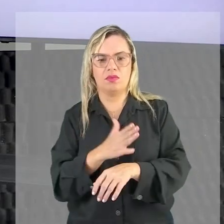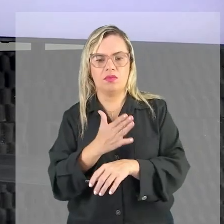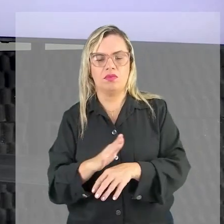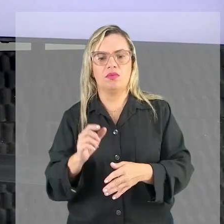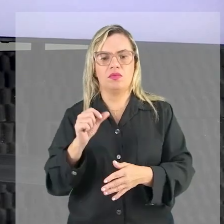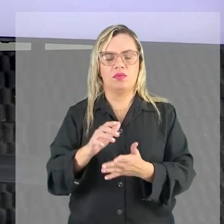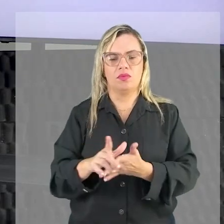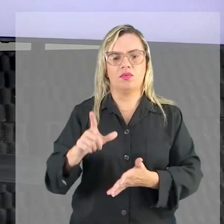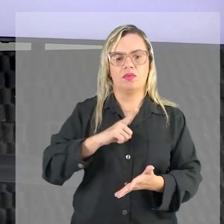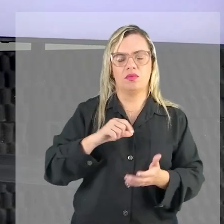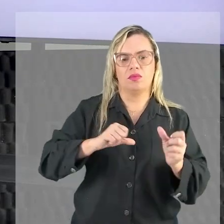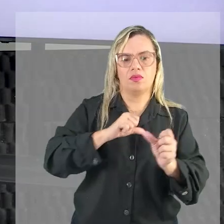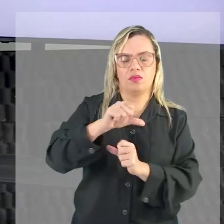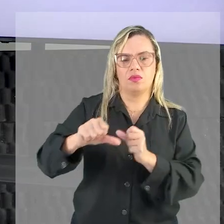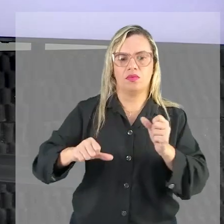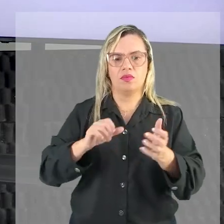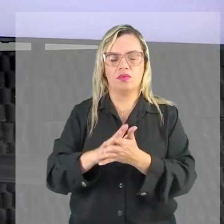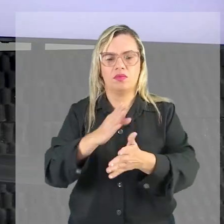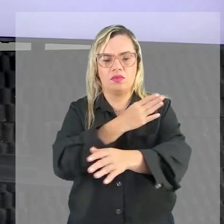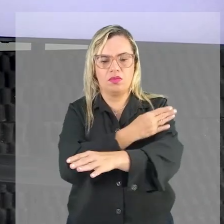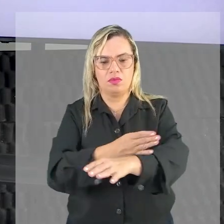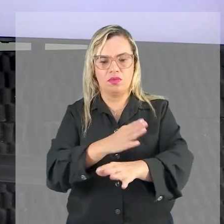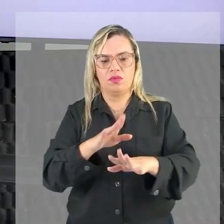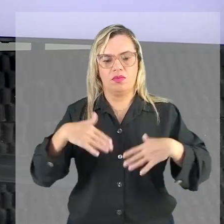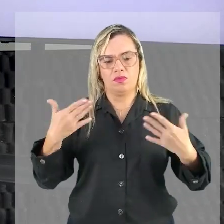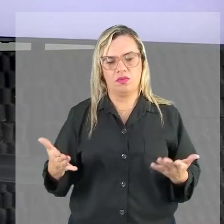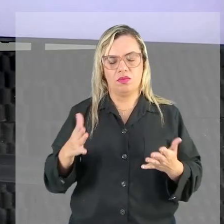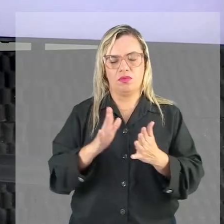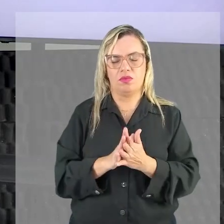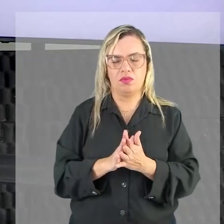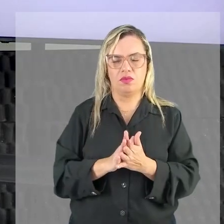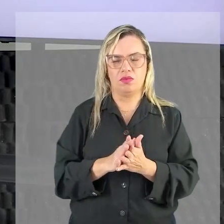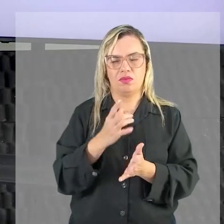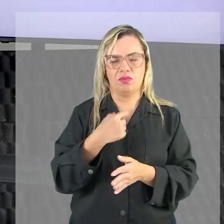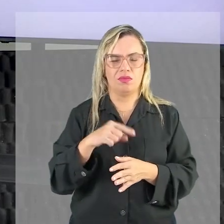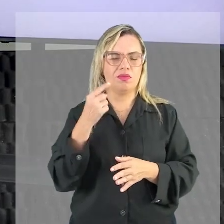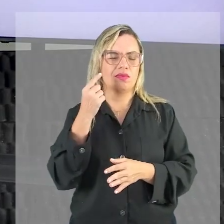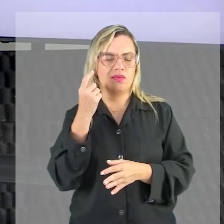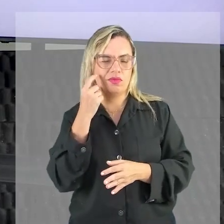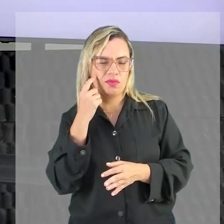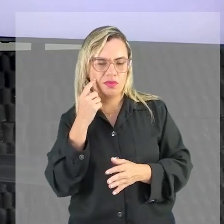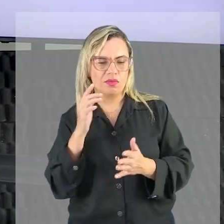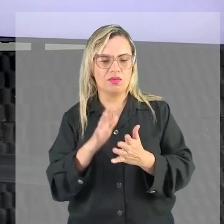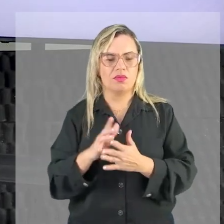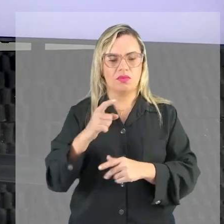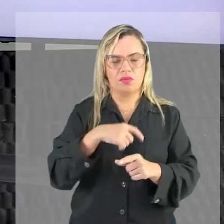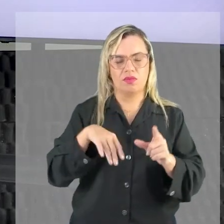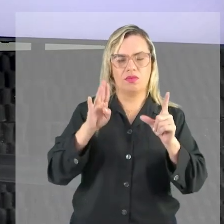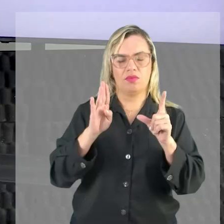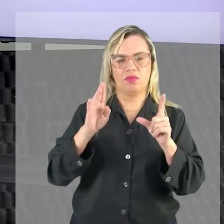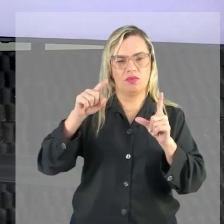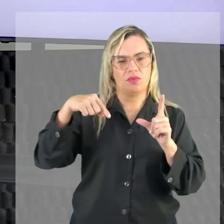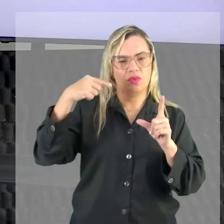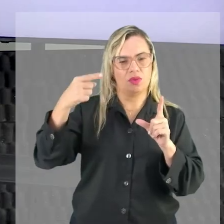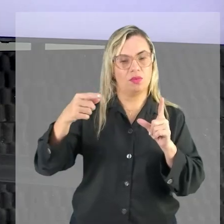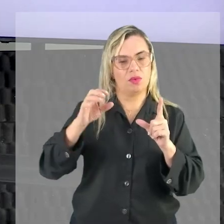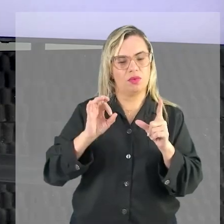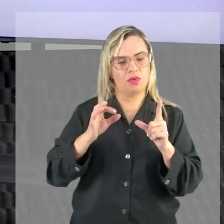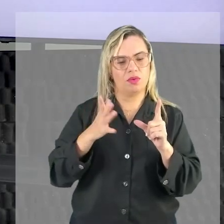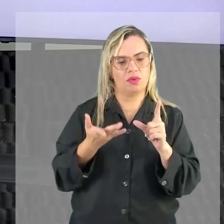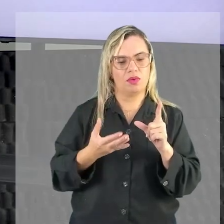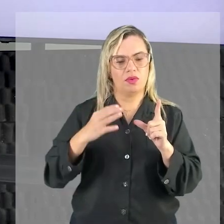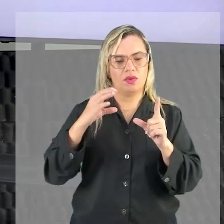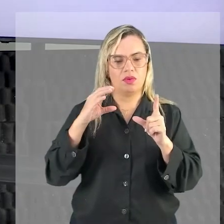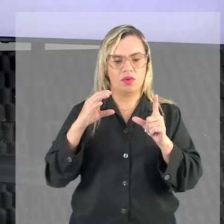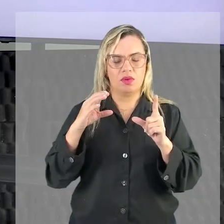uma mudança nos seus hábitos, tá bom? Então, vamos deixar essa letra B aí para ver se é a resposta correta.